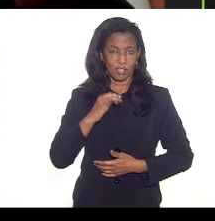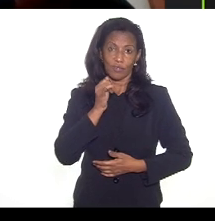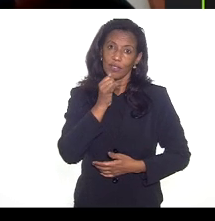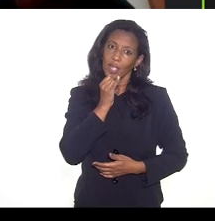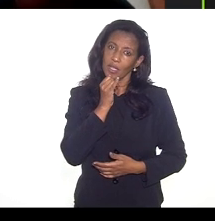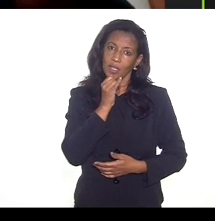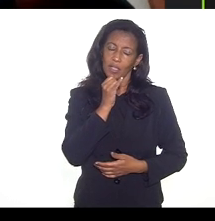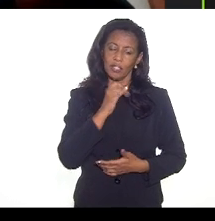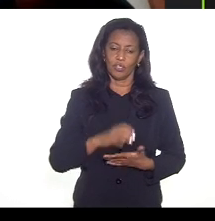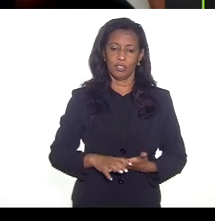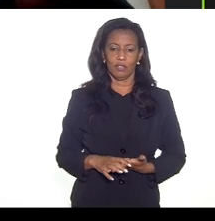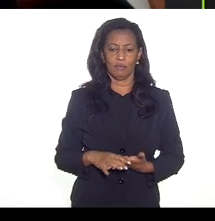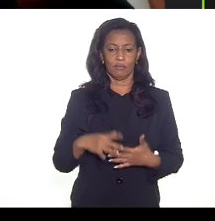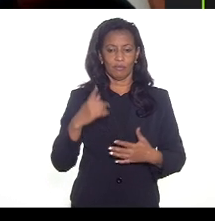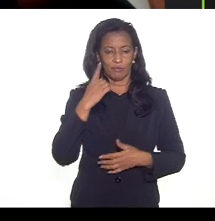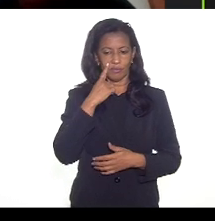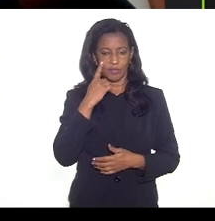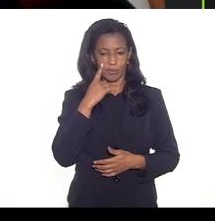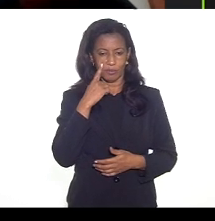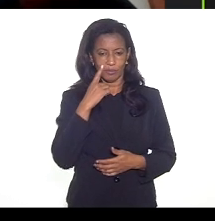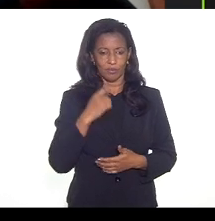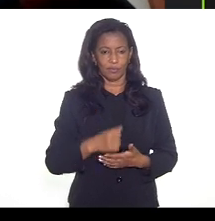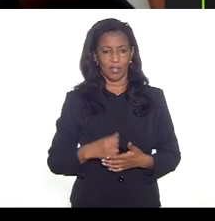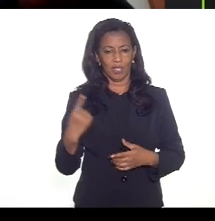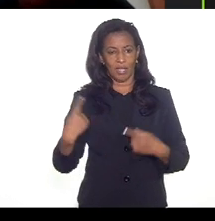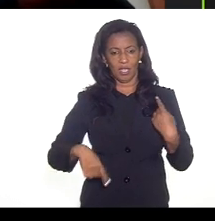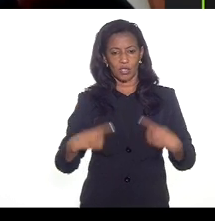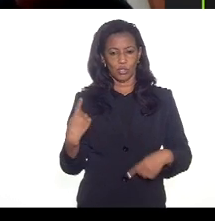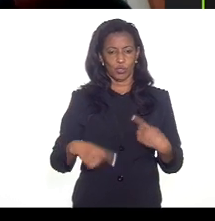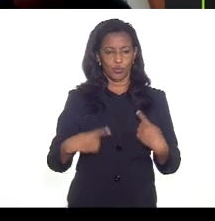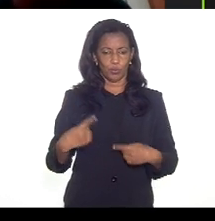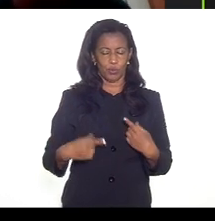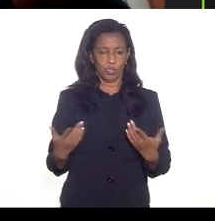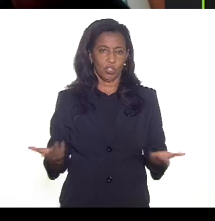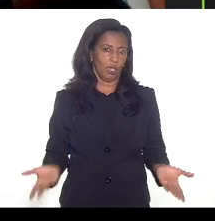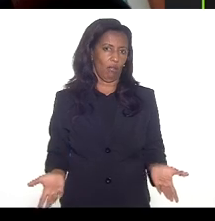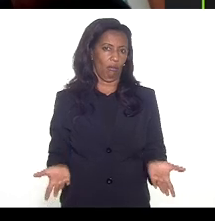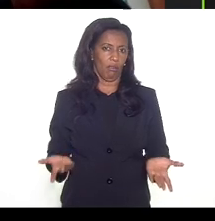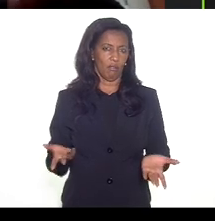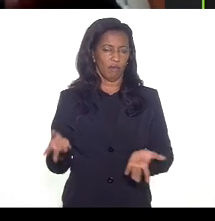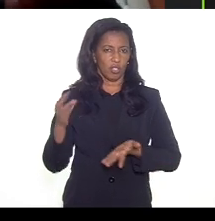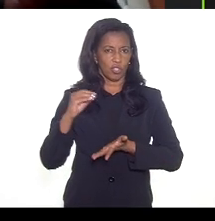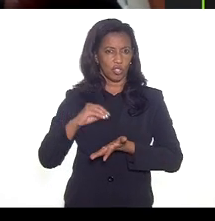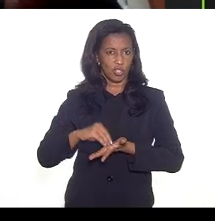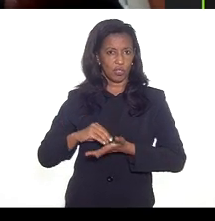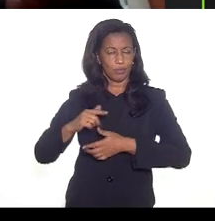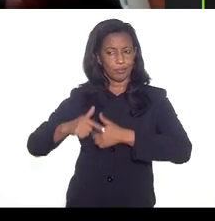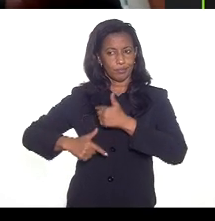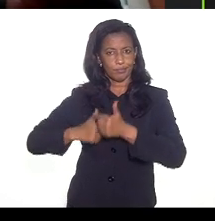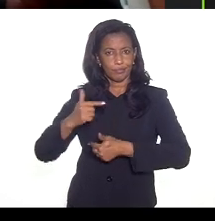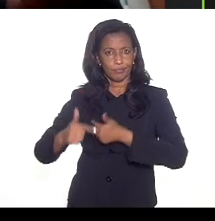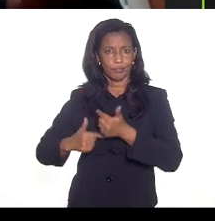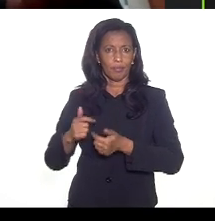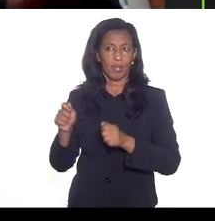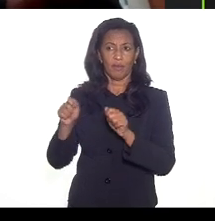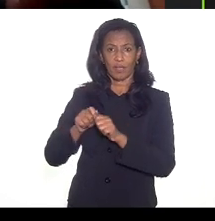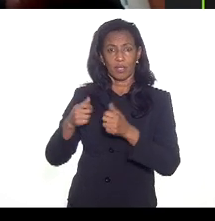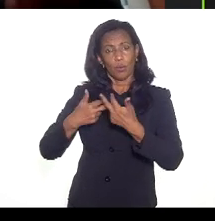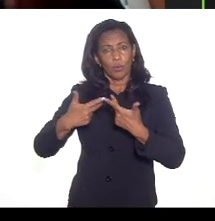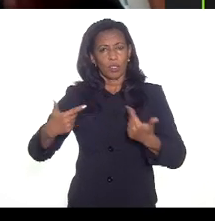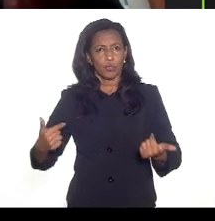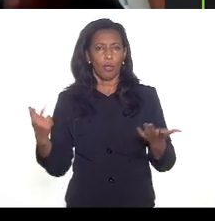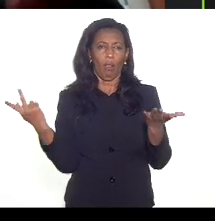triste quando vê esse momento de que as políticas, em vez de efetivamente fazerem com que as